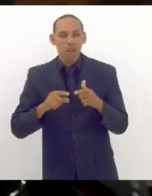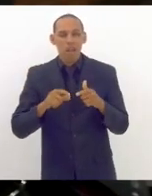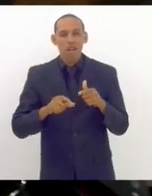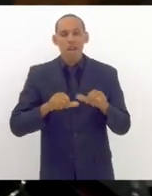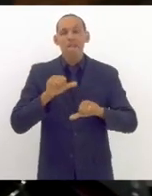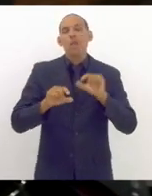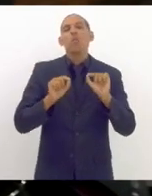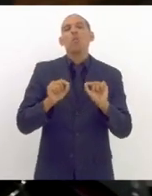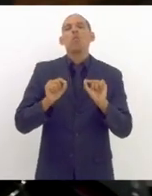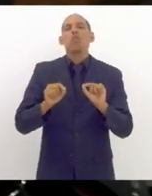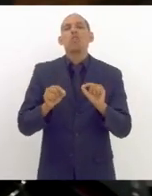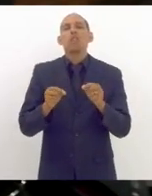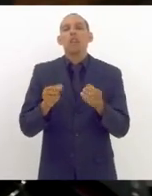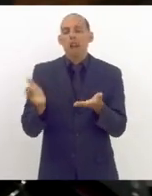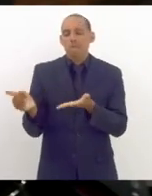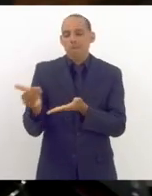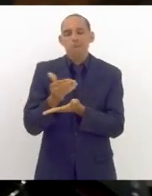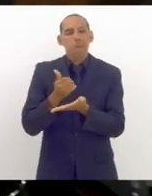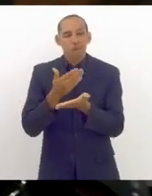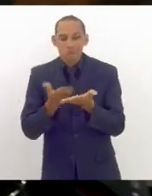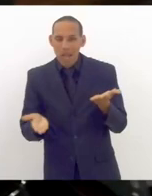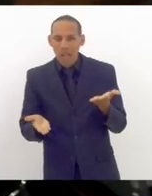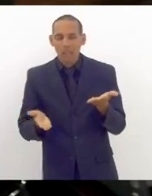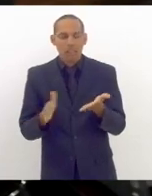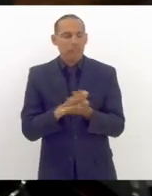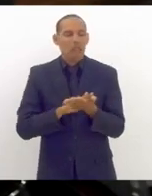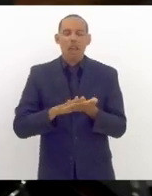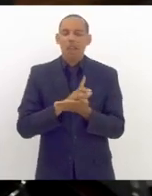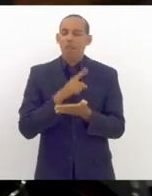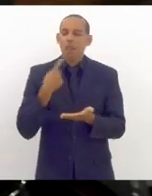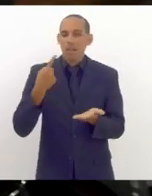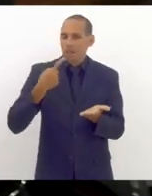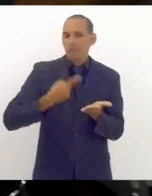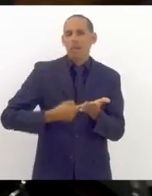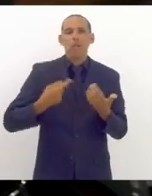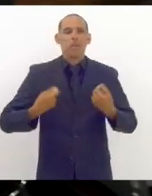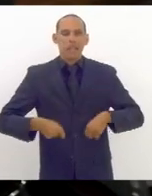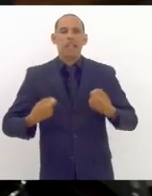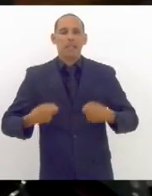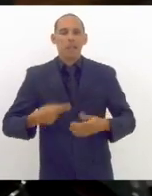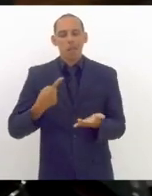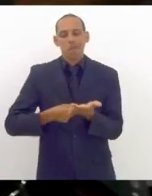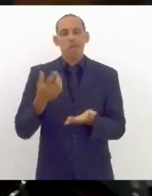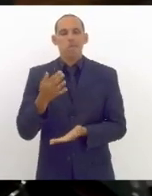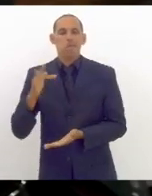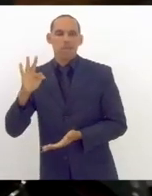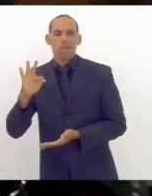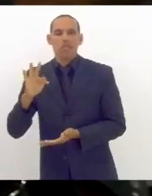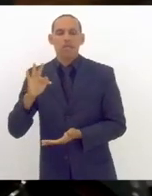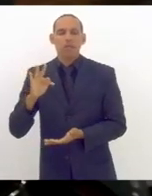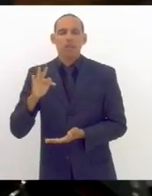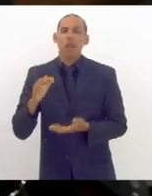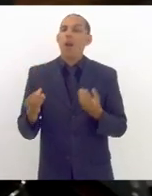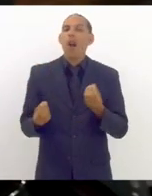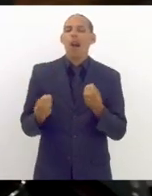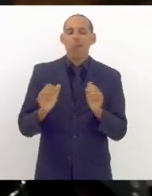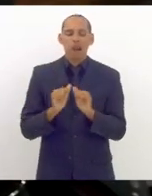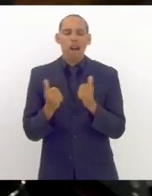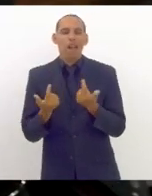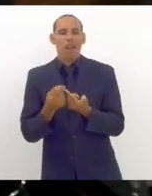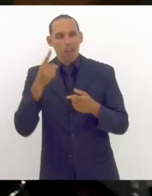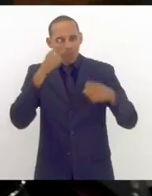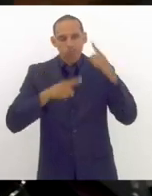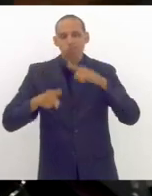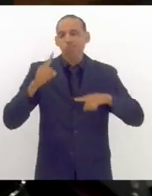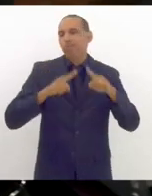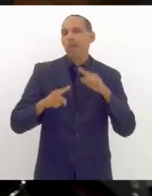para qualquer cidade a gente precisa da condição do pacto desse pacto federativo aqui isso vai te dar sob o comando da alerj